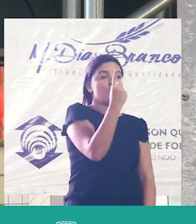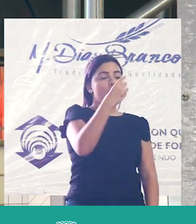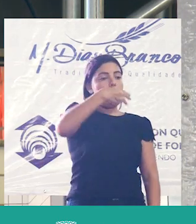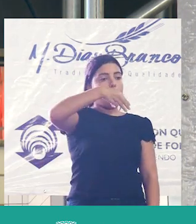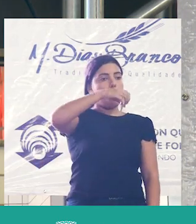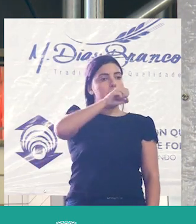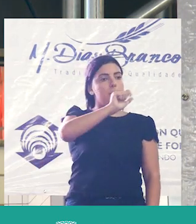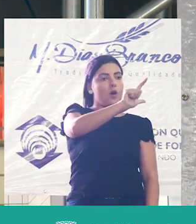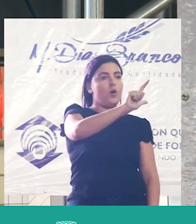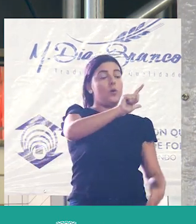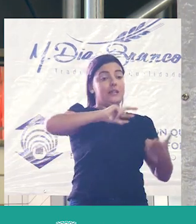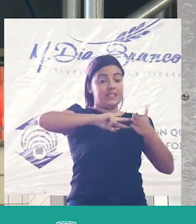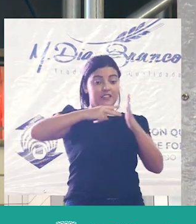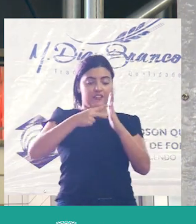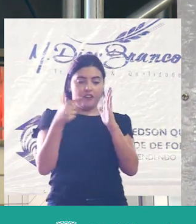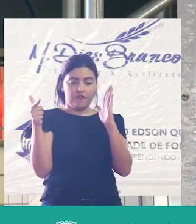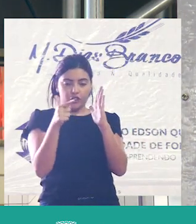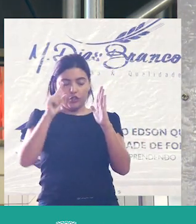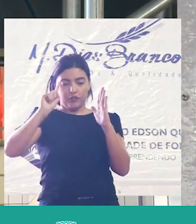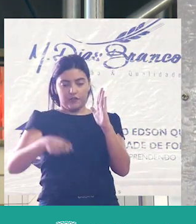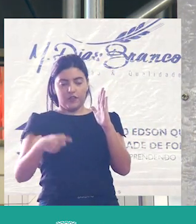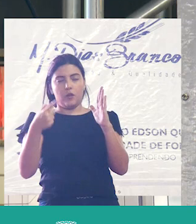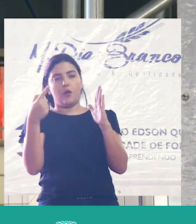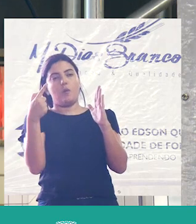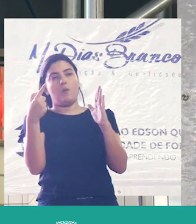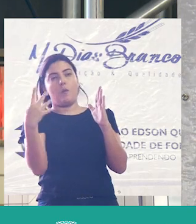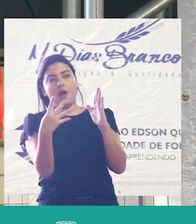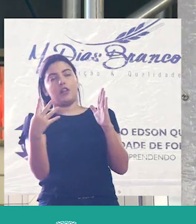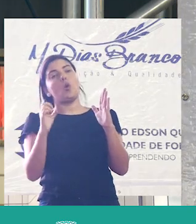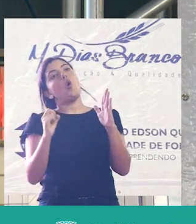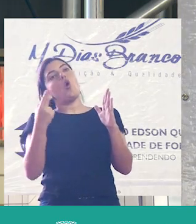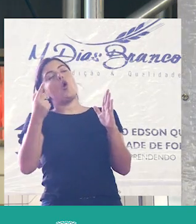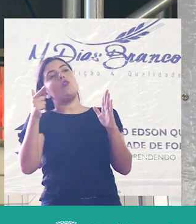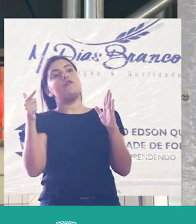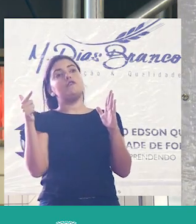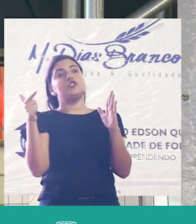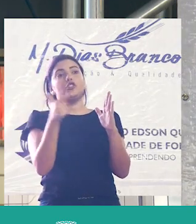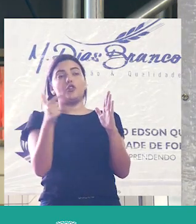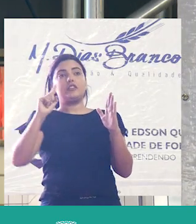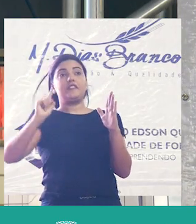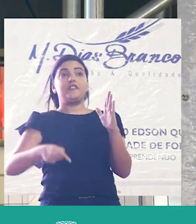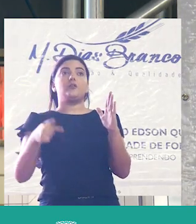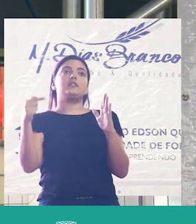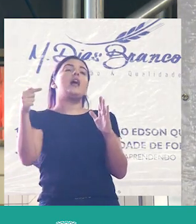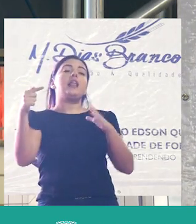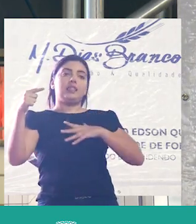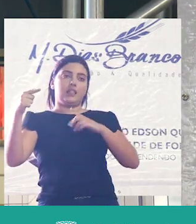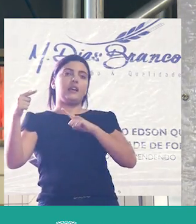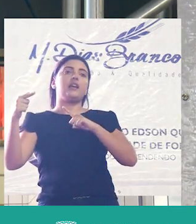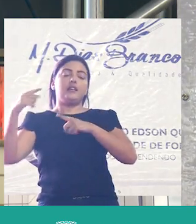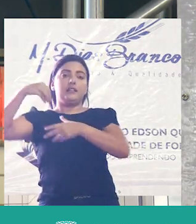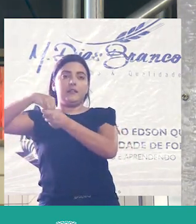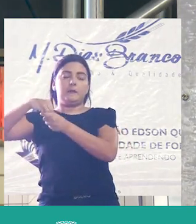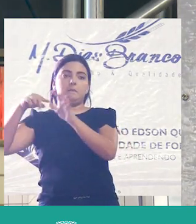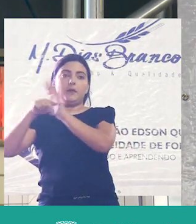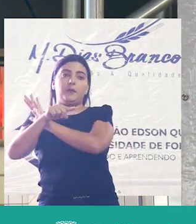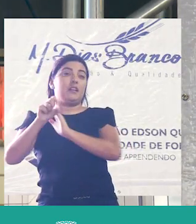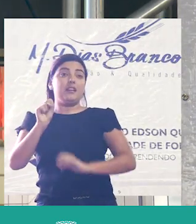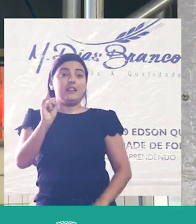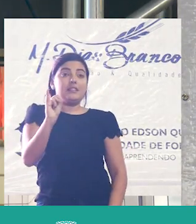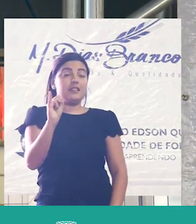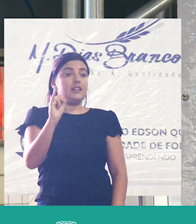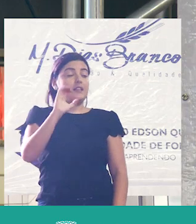vale 22,4 ou 22,7 litros. A questão vai dizer isso aí também. Se você não tiver